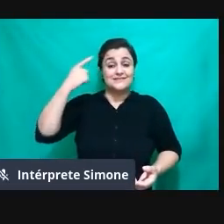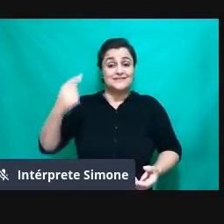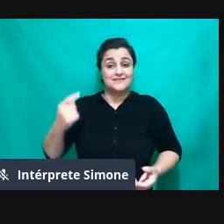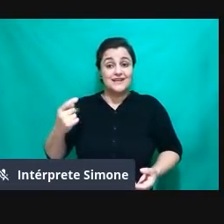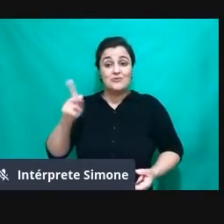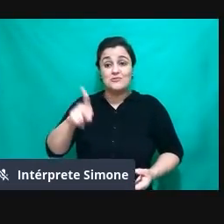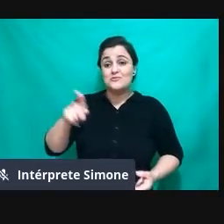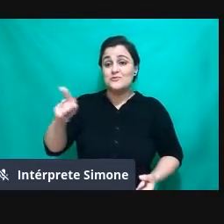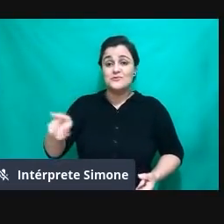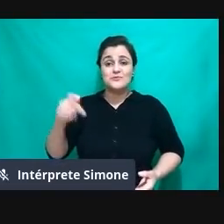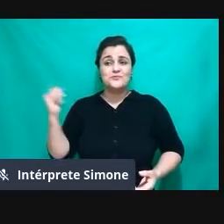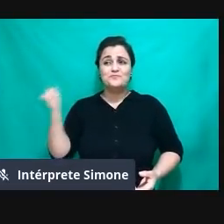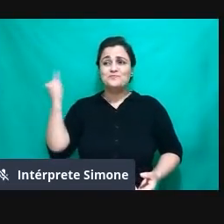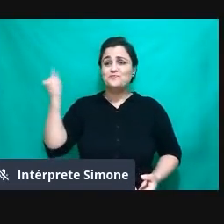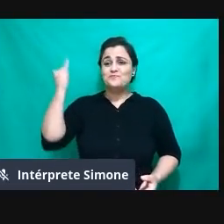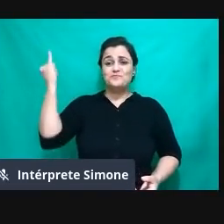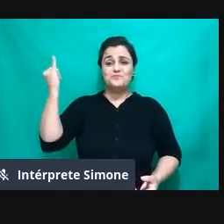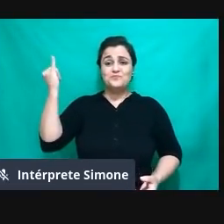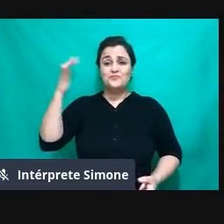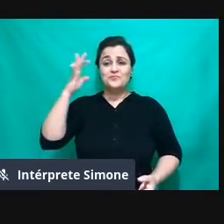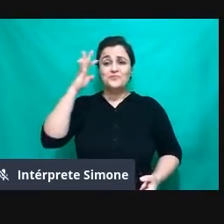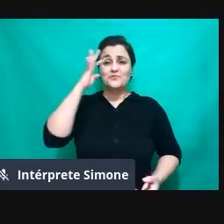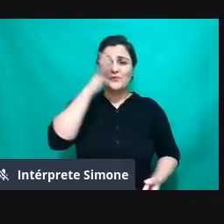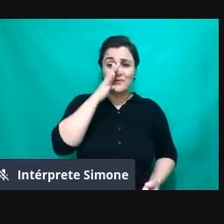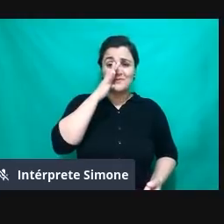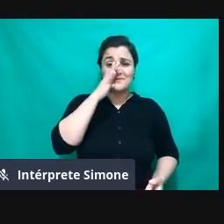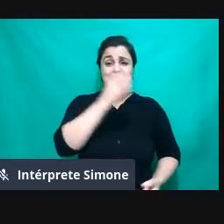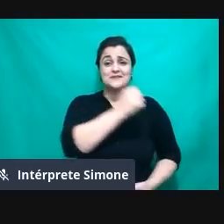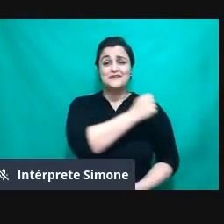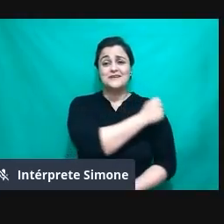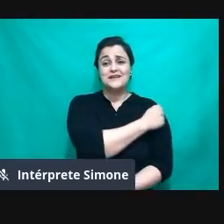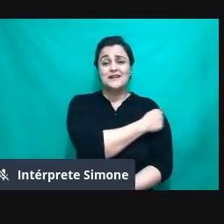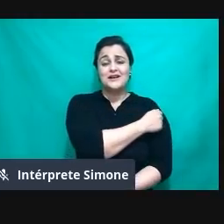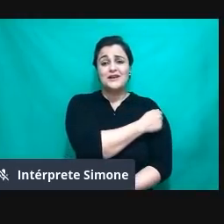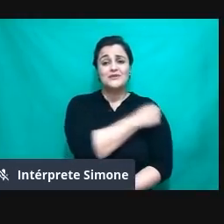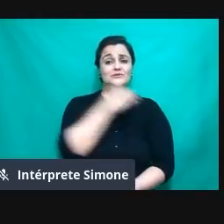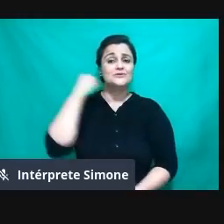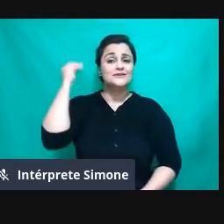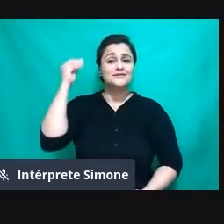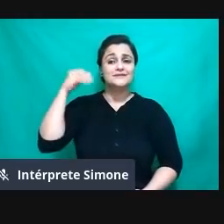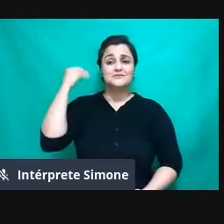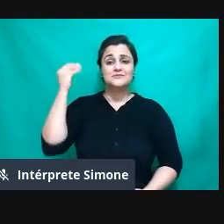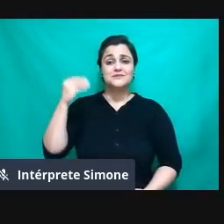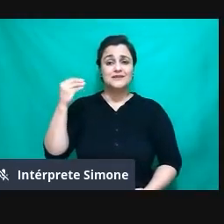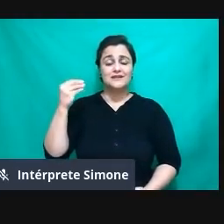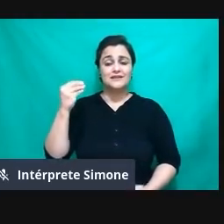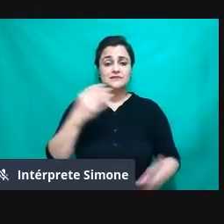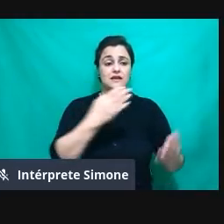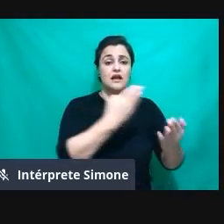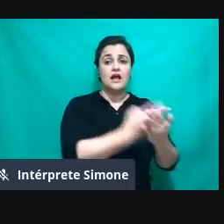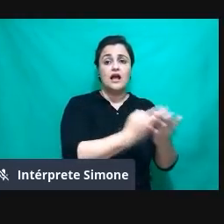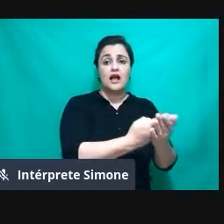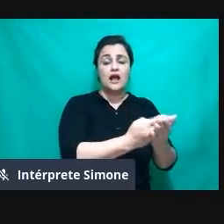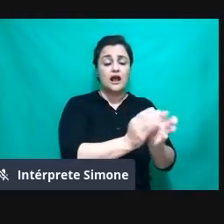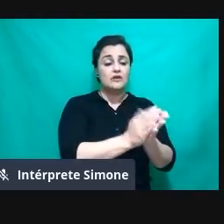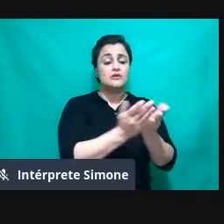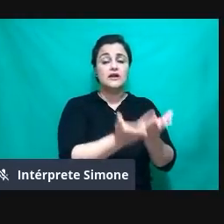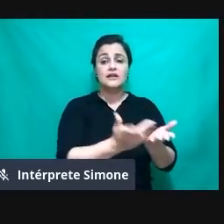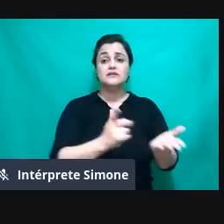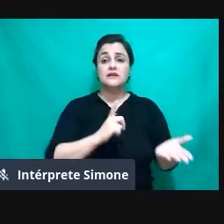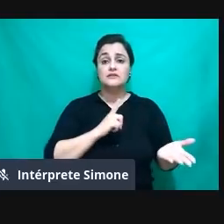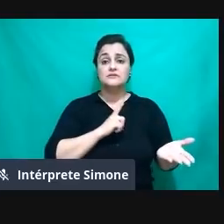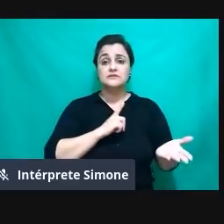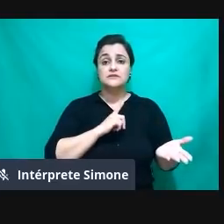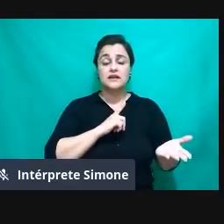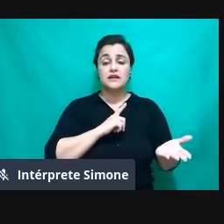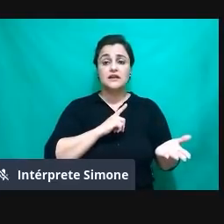conseguiram pegar o caderno físico, outros trabalharam, estudaram